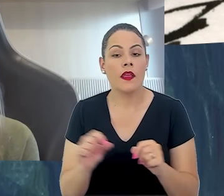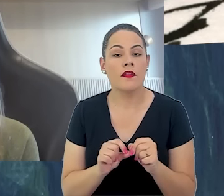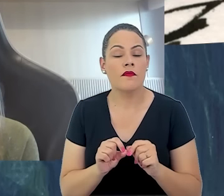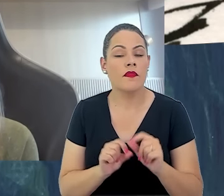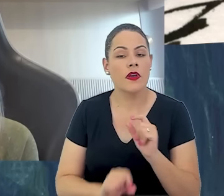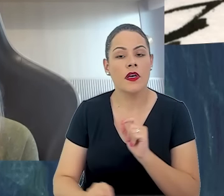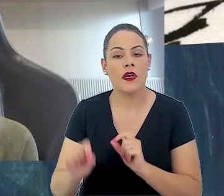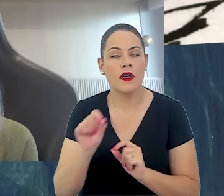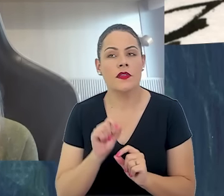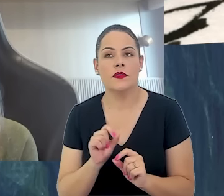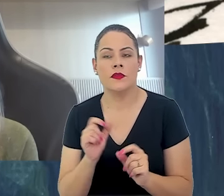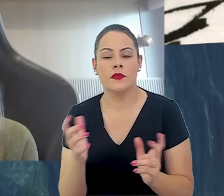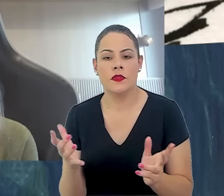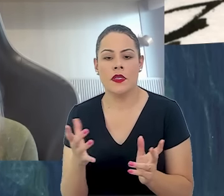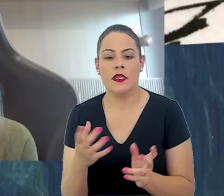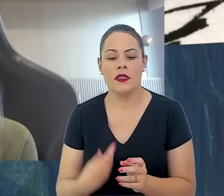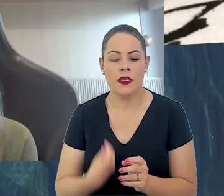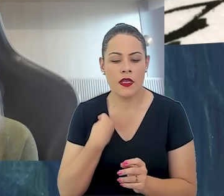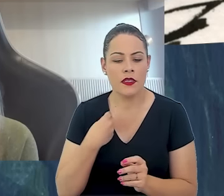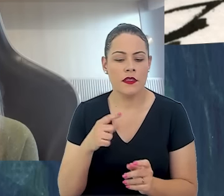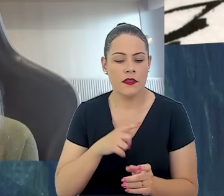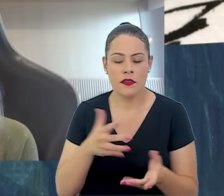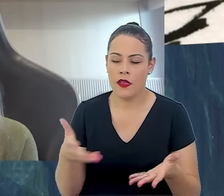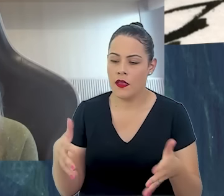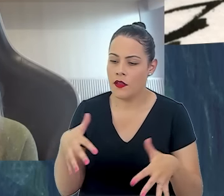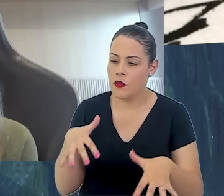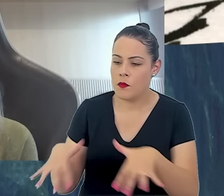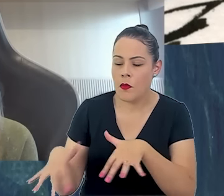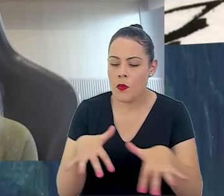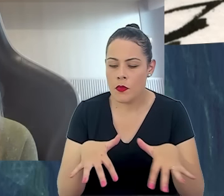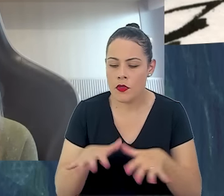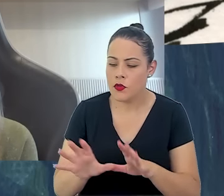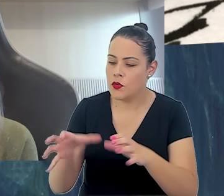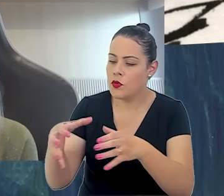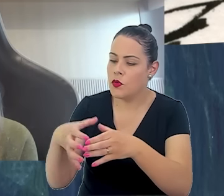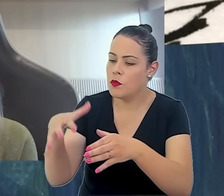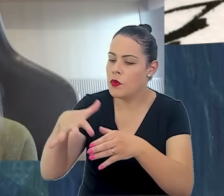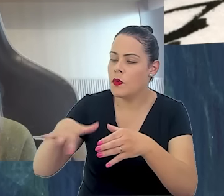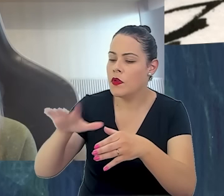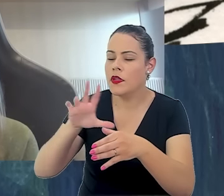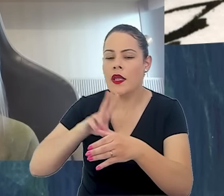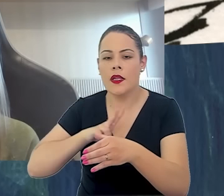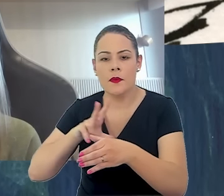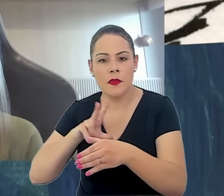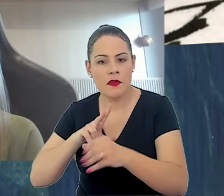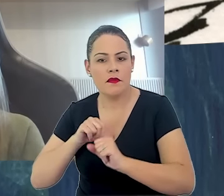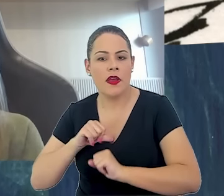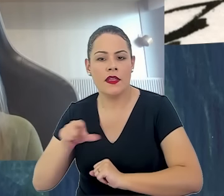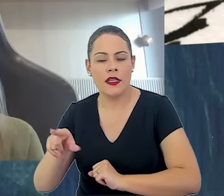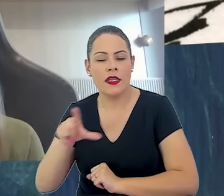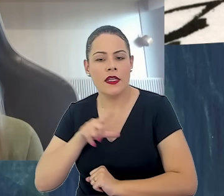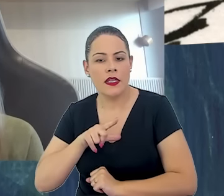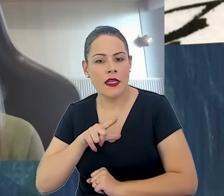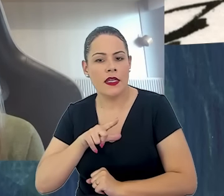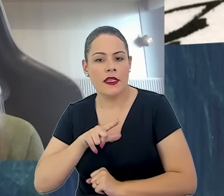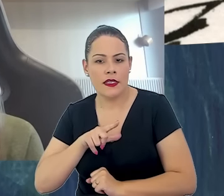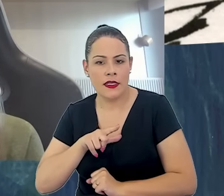Isso faz com que exista mobilizações. O setor privado